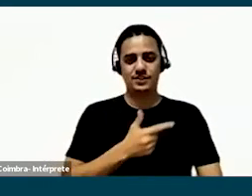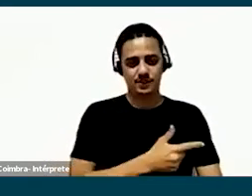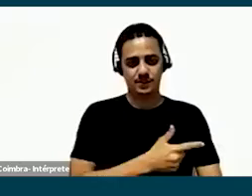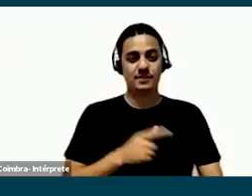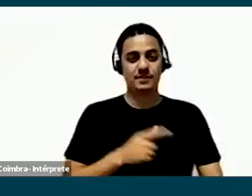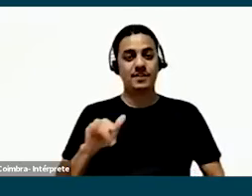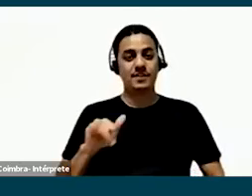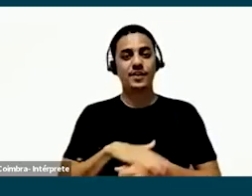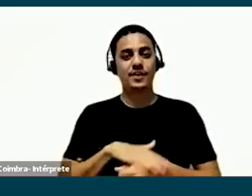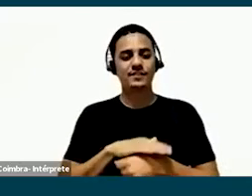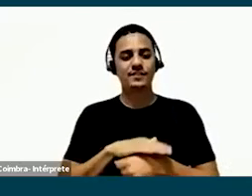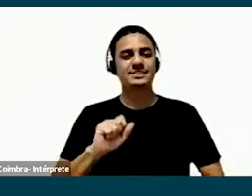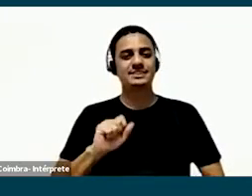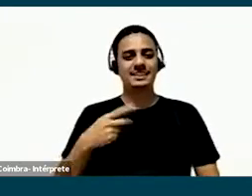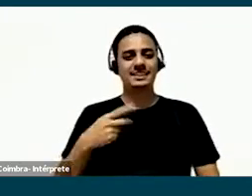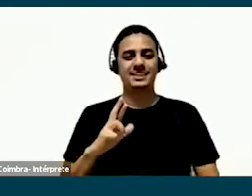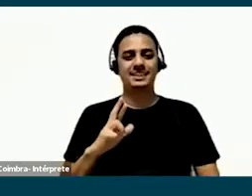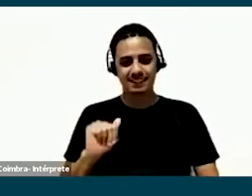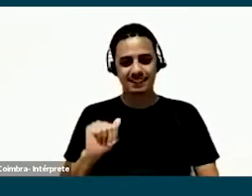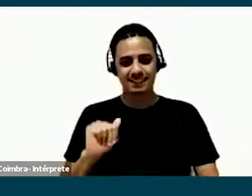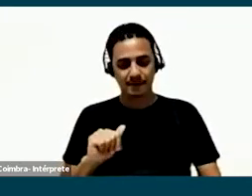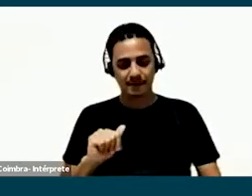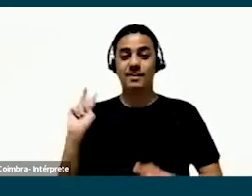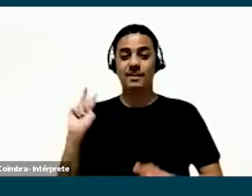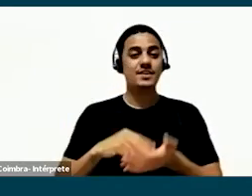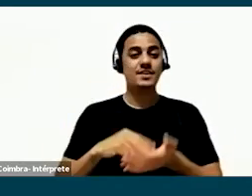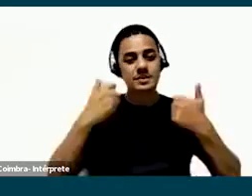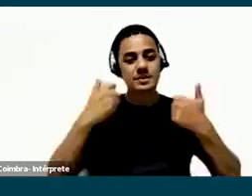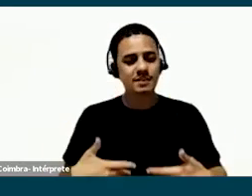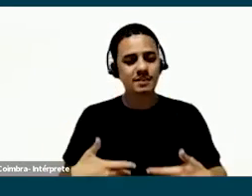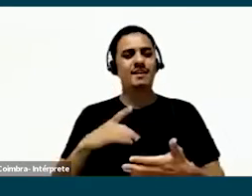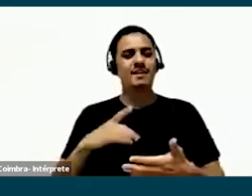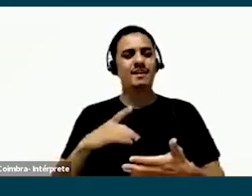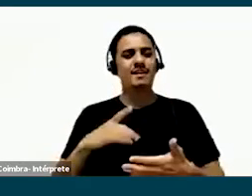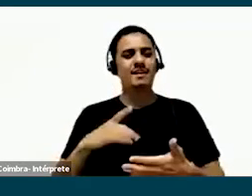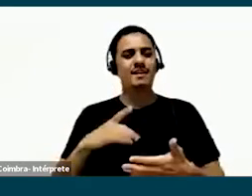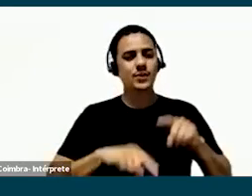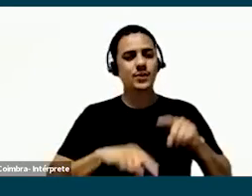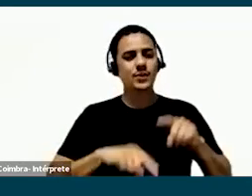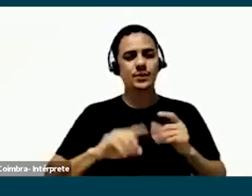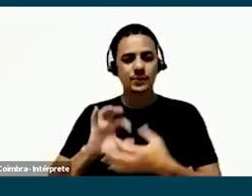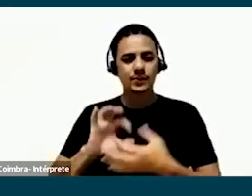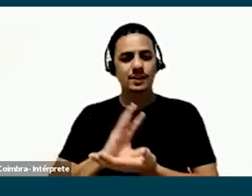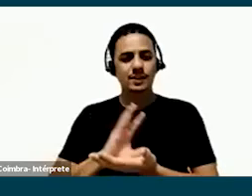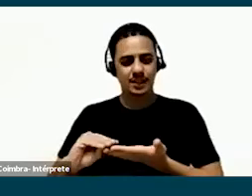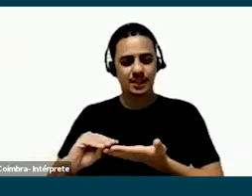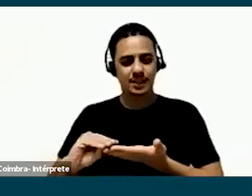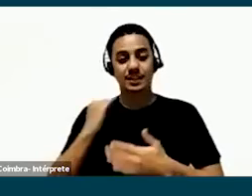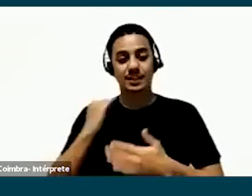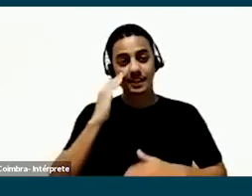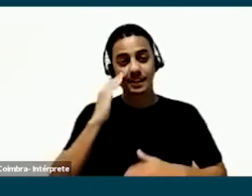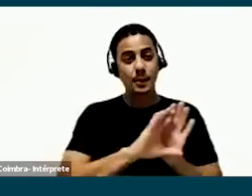falar com a Alessandra Ruggiero, que é analista de negócios, e veio nos contar cases reais de produtos de